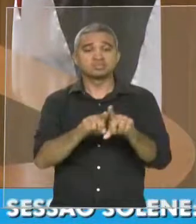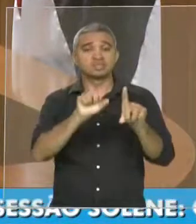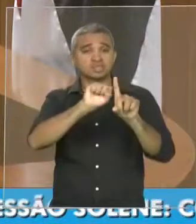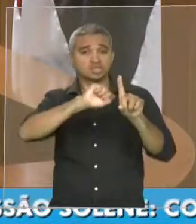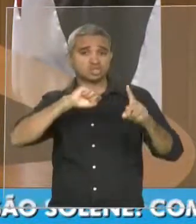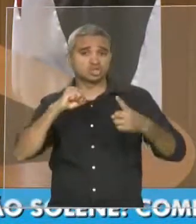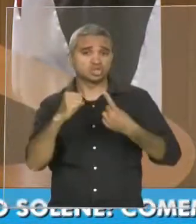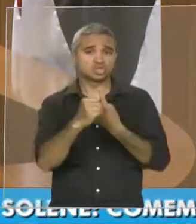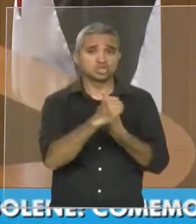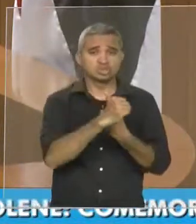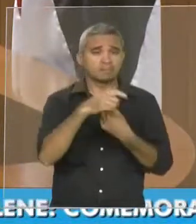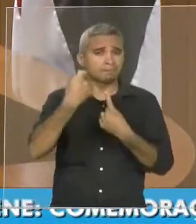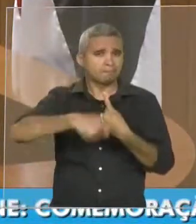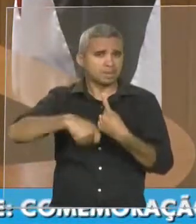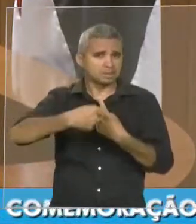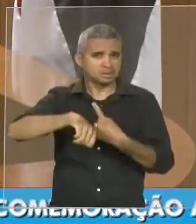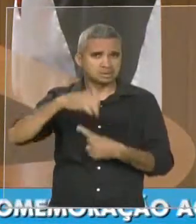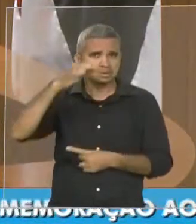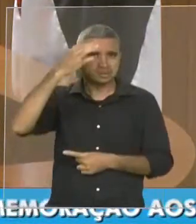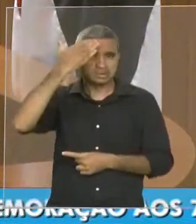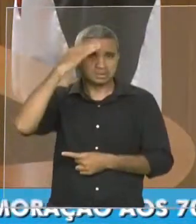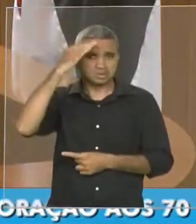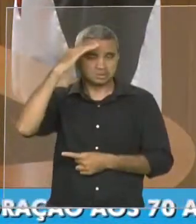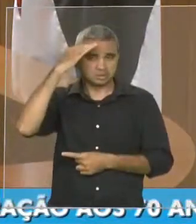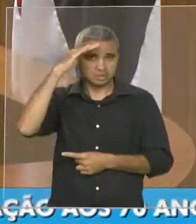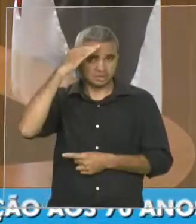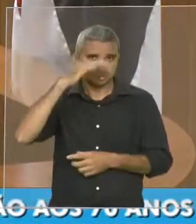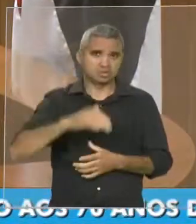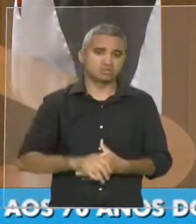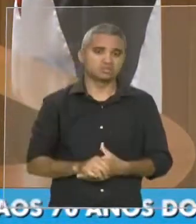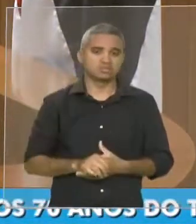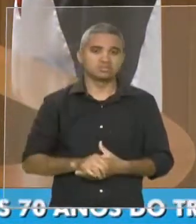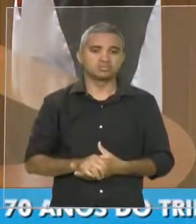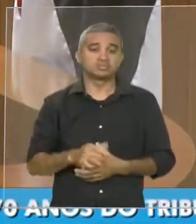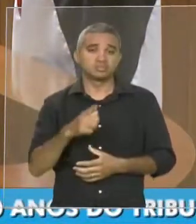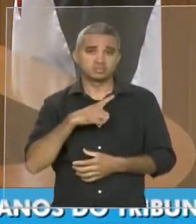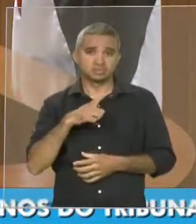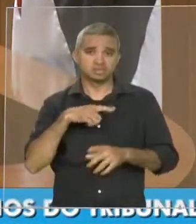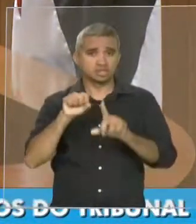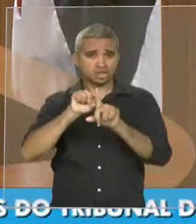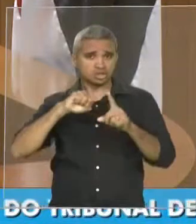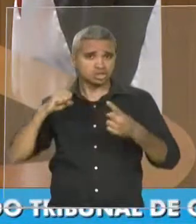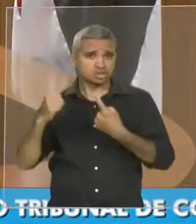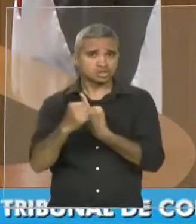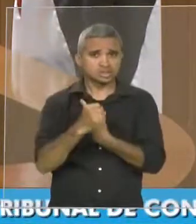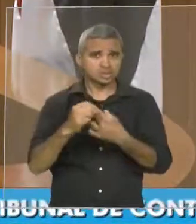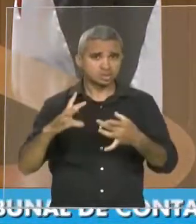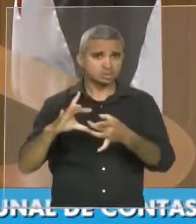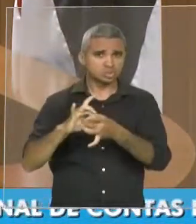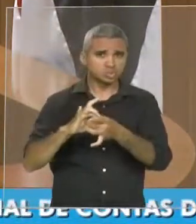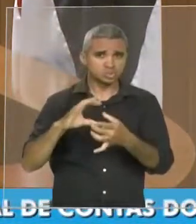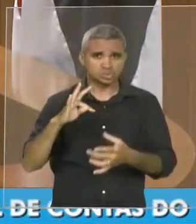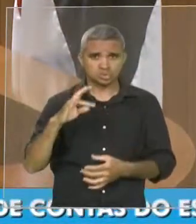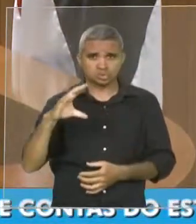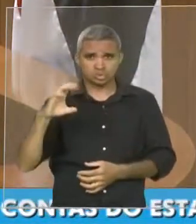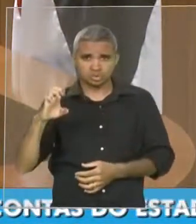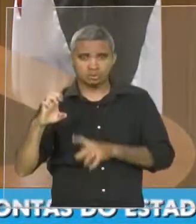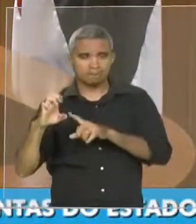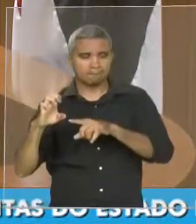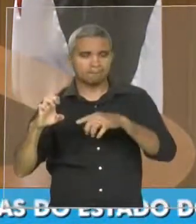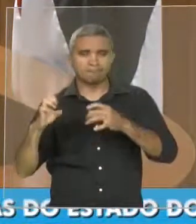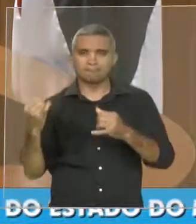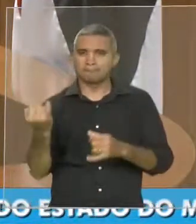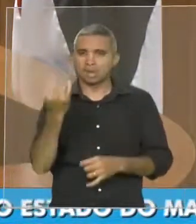também precisa estar ciente. Essa aliança com o corpo social é indispensável ao aperfeiçoamento